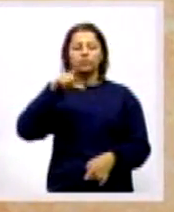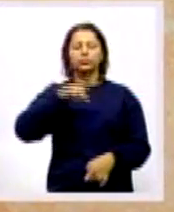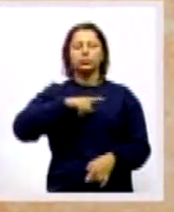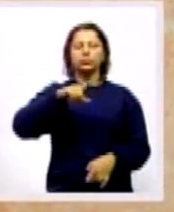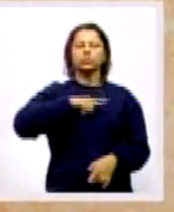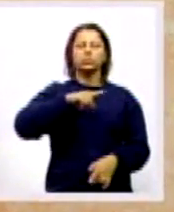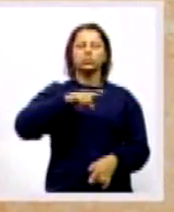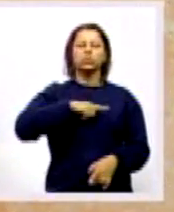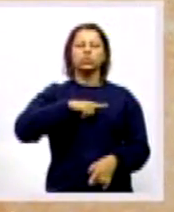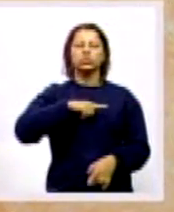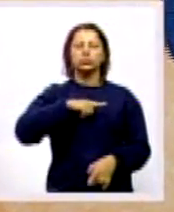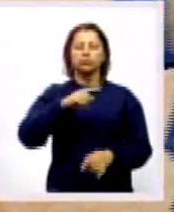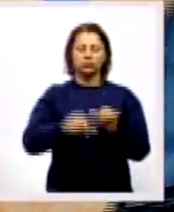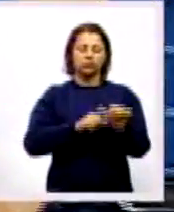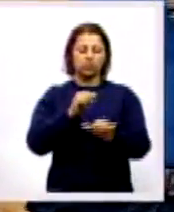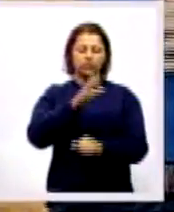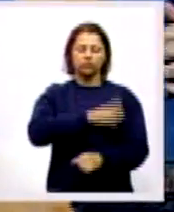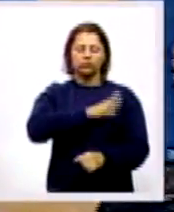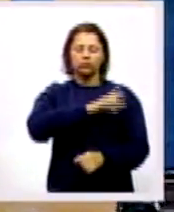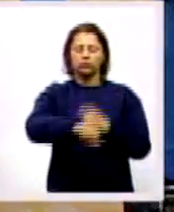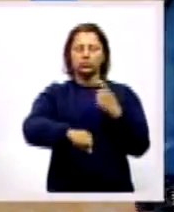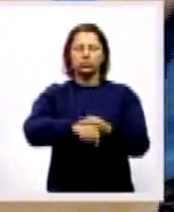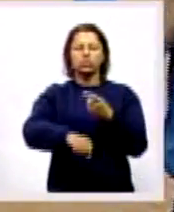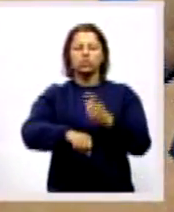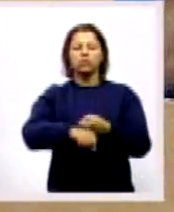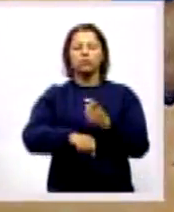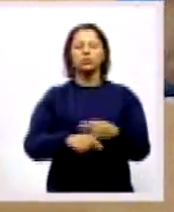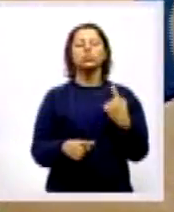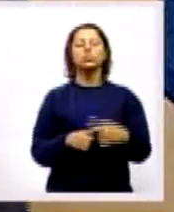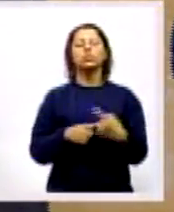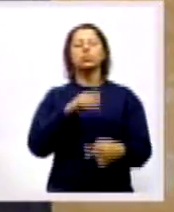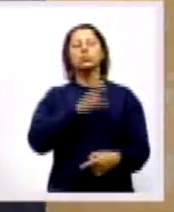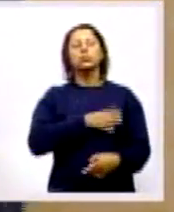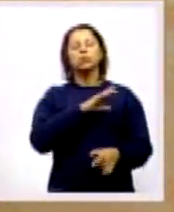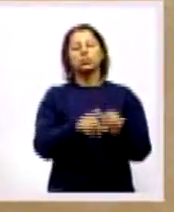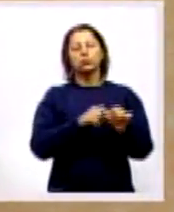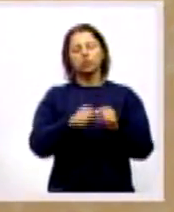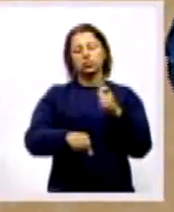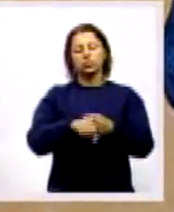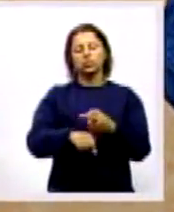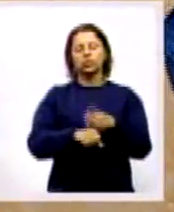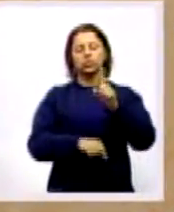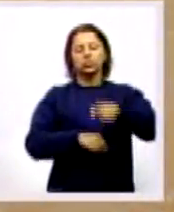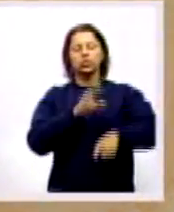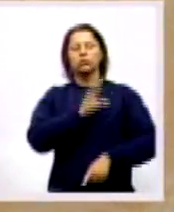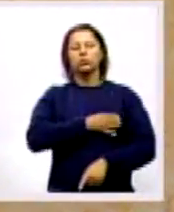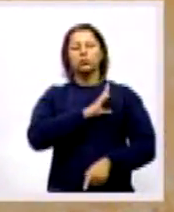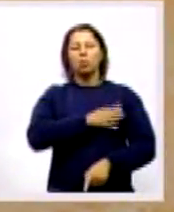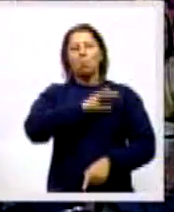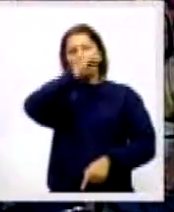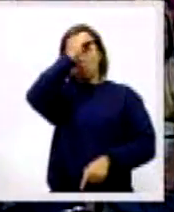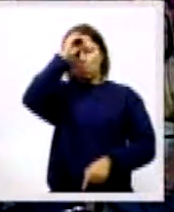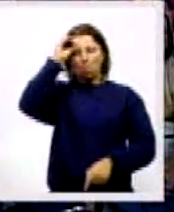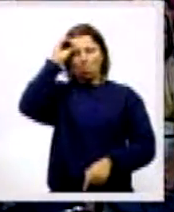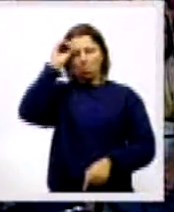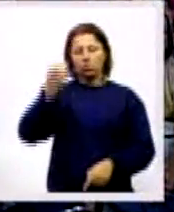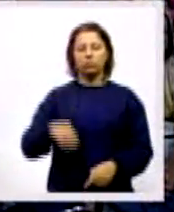produzida pelo endurecimento do coração. Um coração endurecido é um coração ignorante.